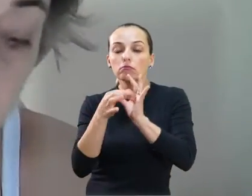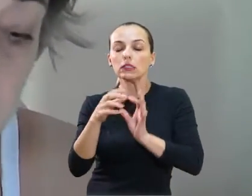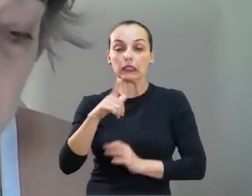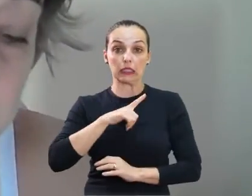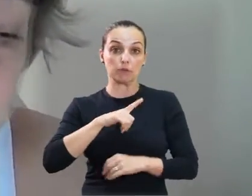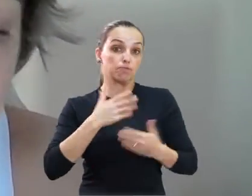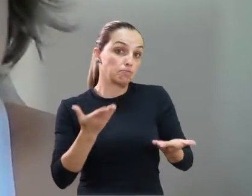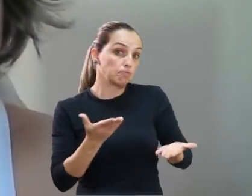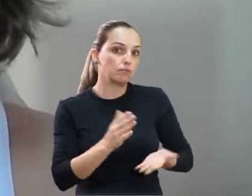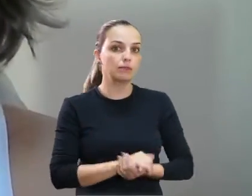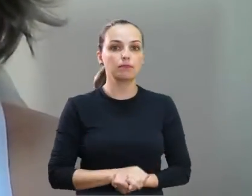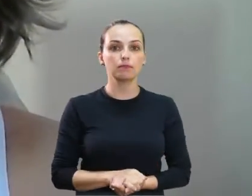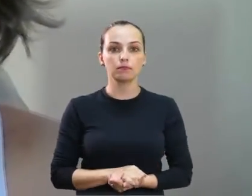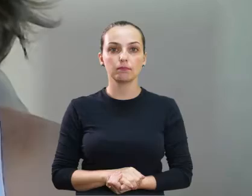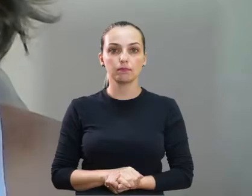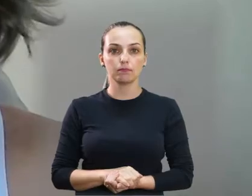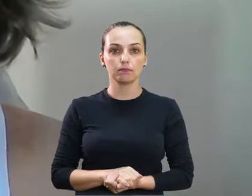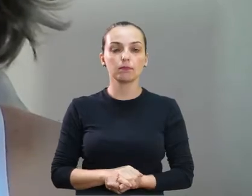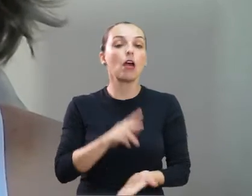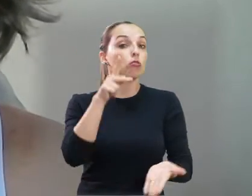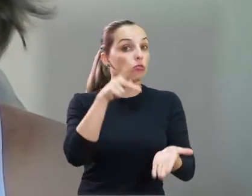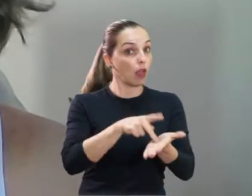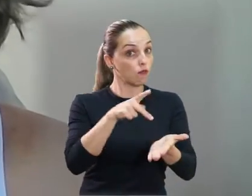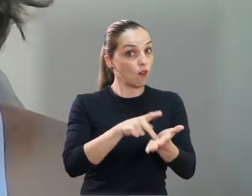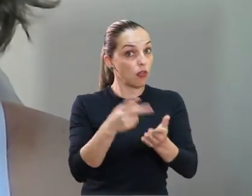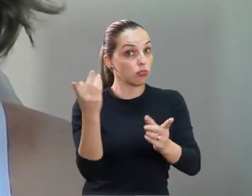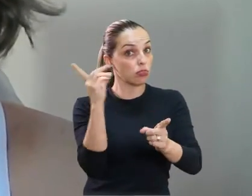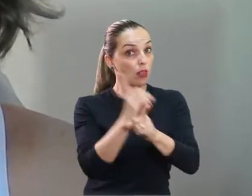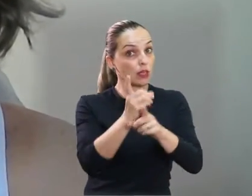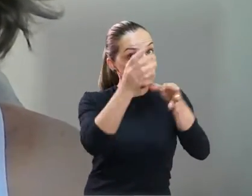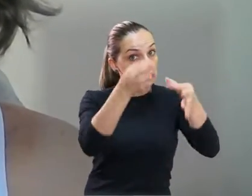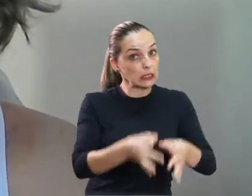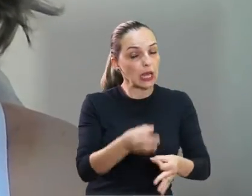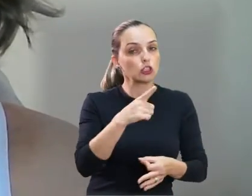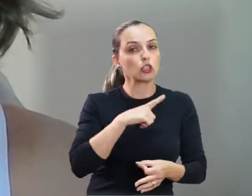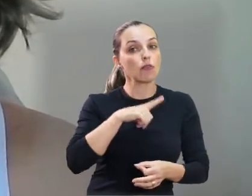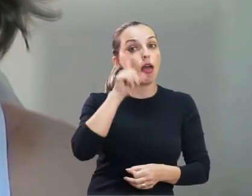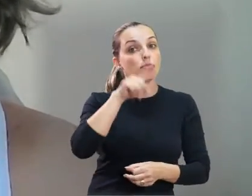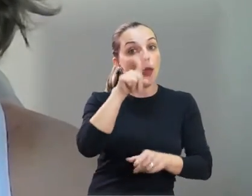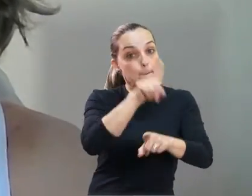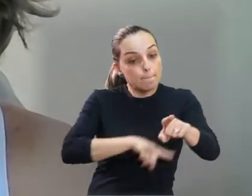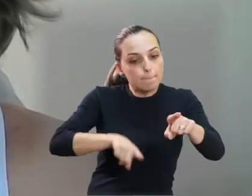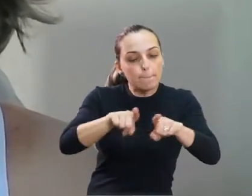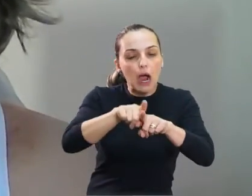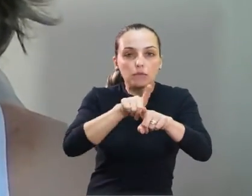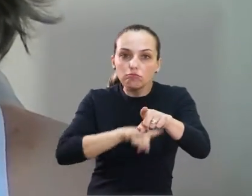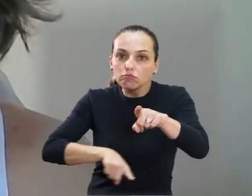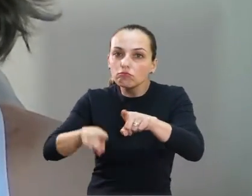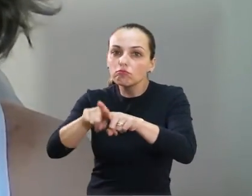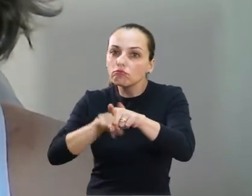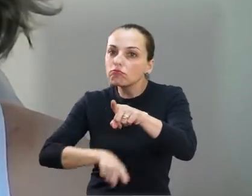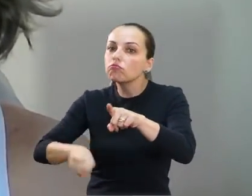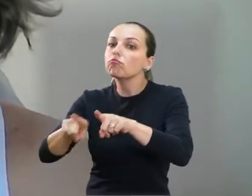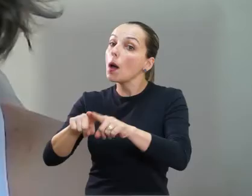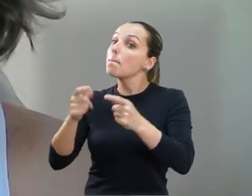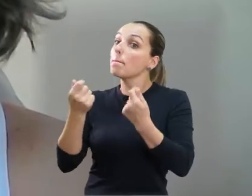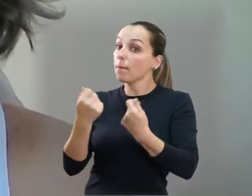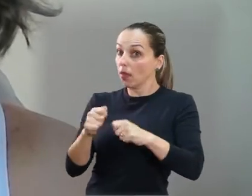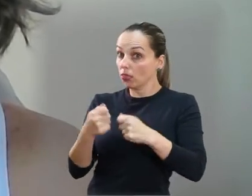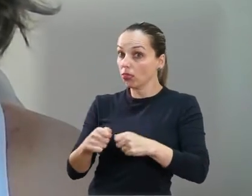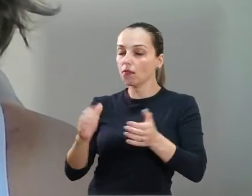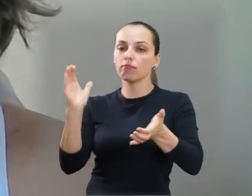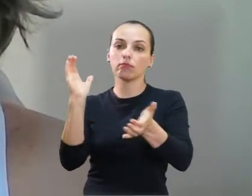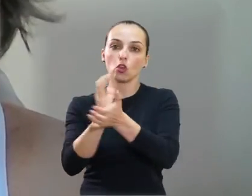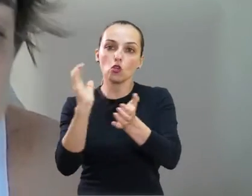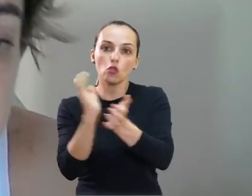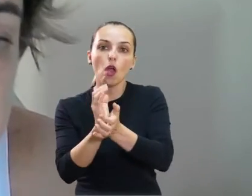Sem dúvida, para que a gente possa dar uma cobertura, né, procurar chegar próximo àquilo que é o ideal,